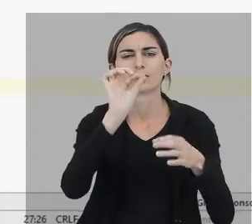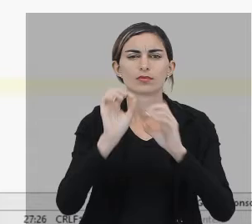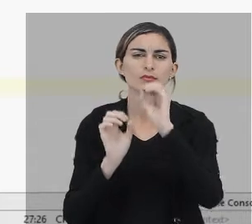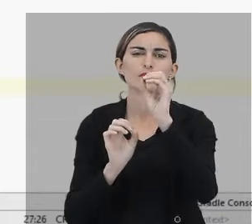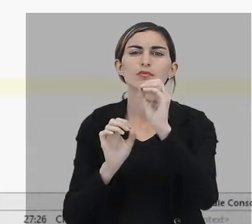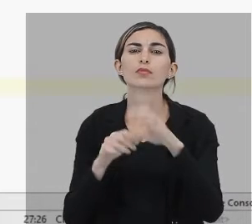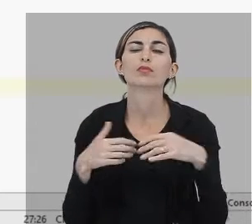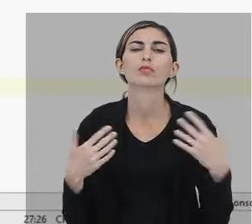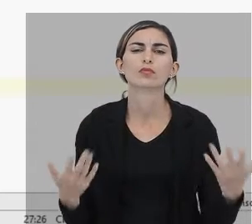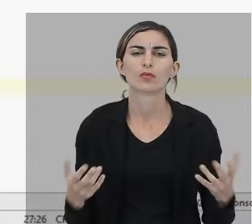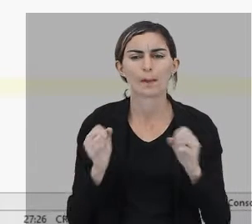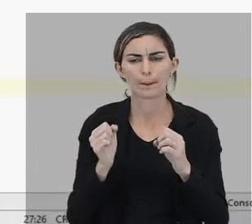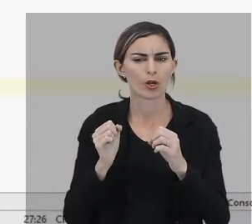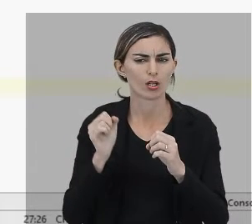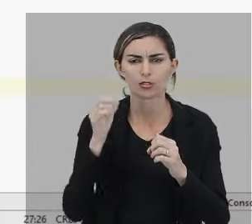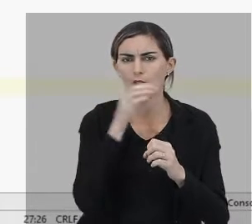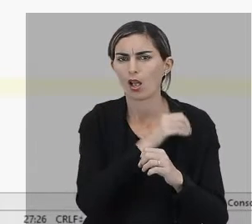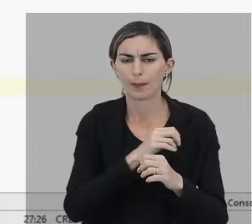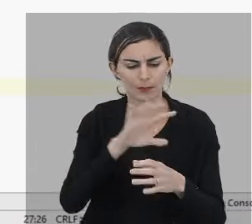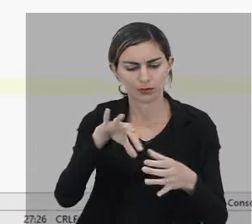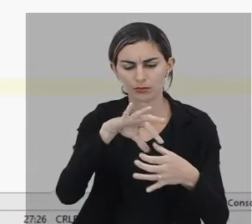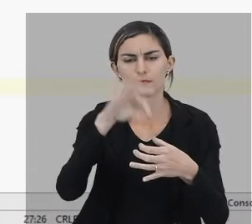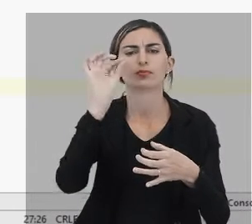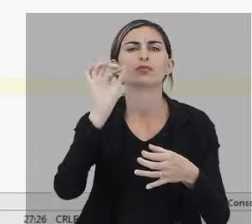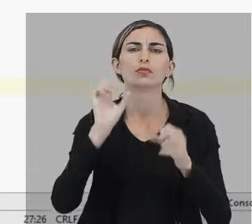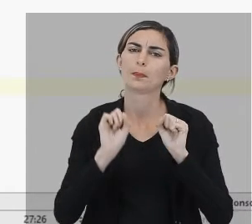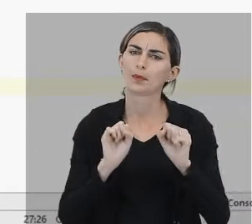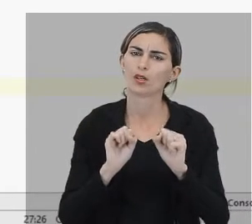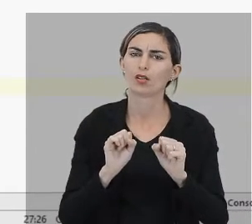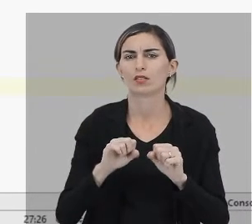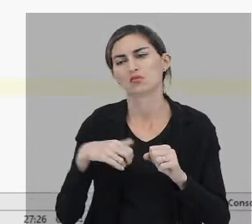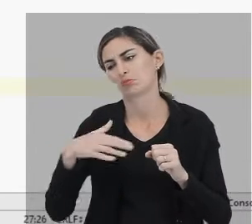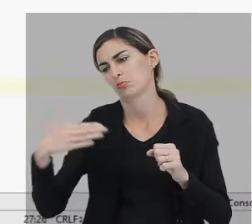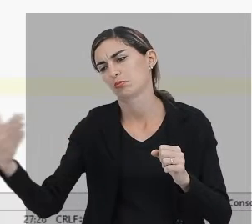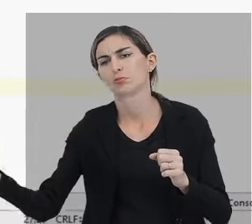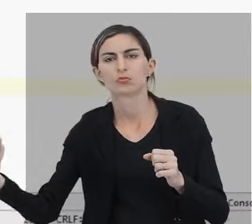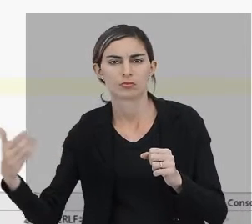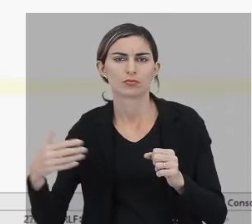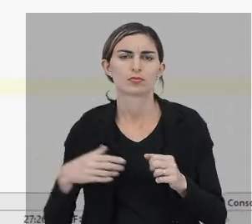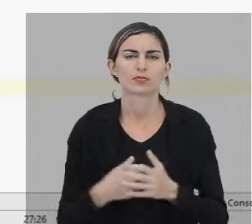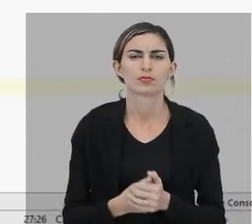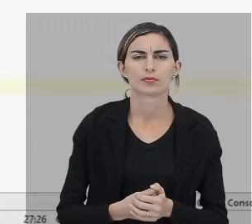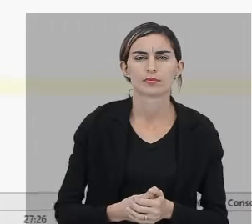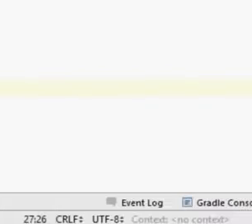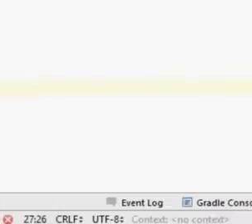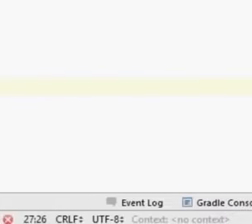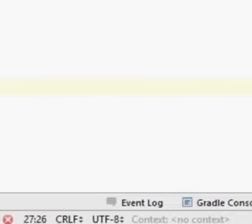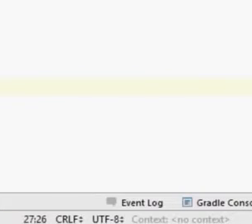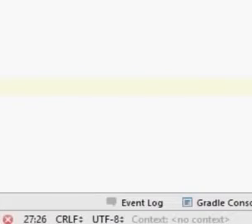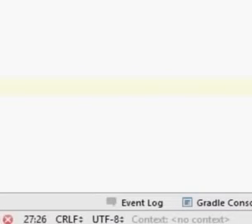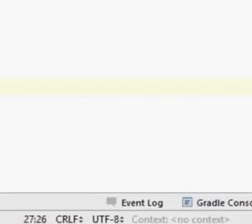sortear o 0. Pode ser logo de cara e a gente só vai ter um botão, pode ser mais de um.